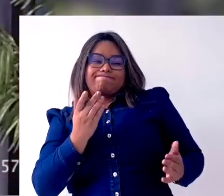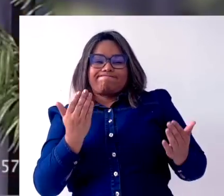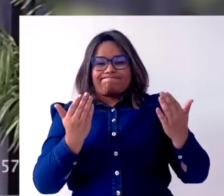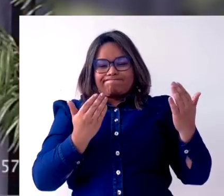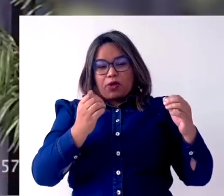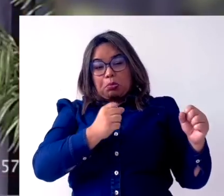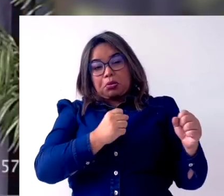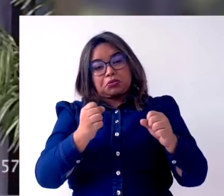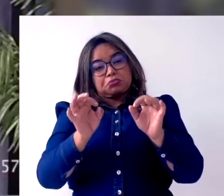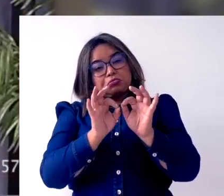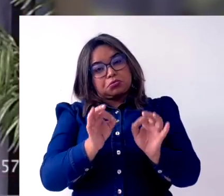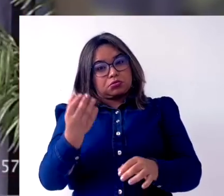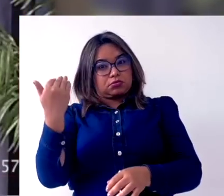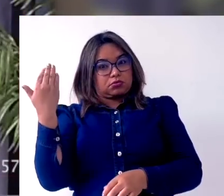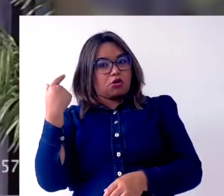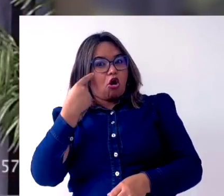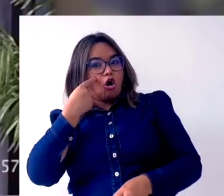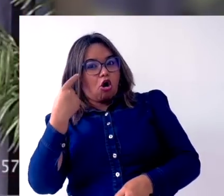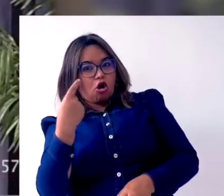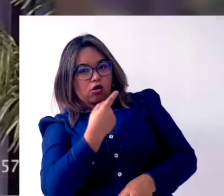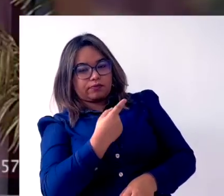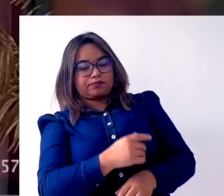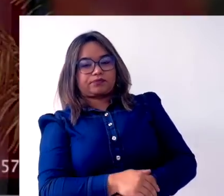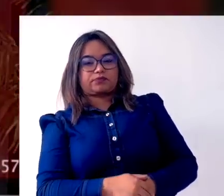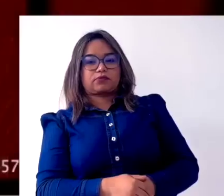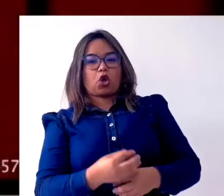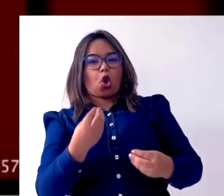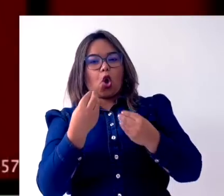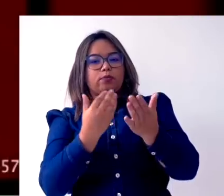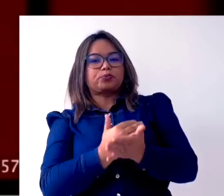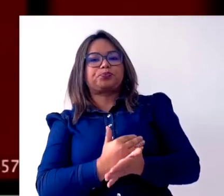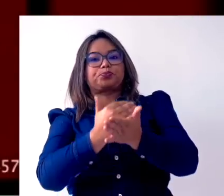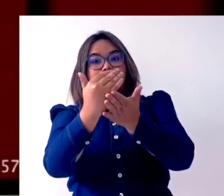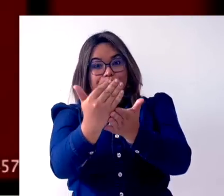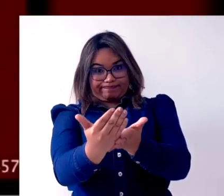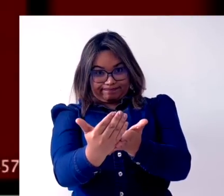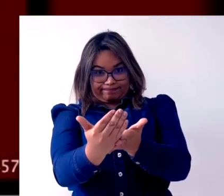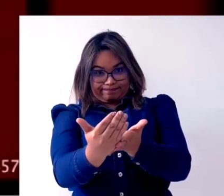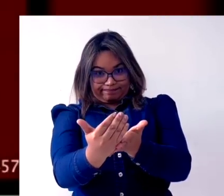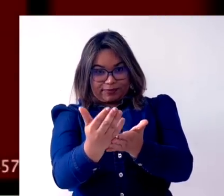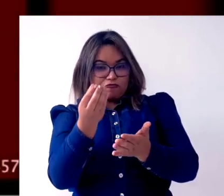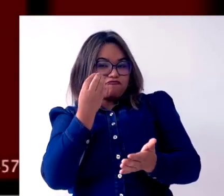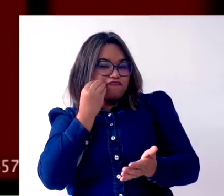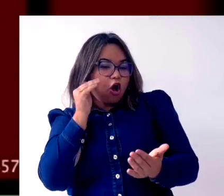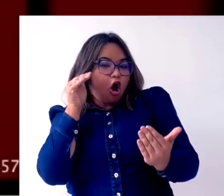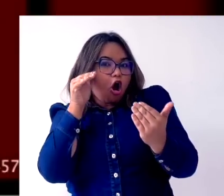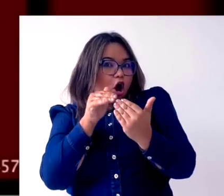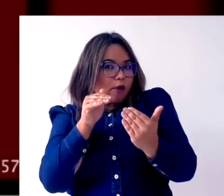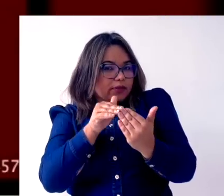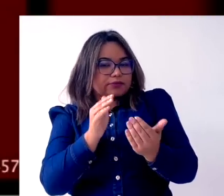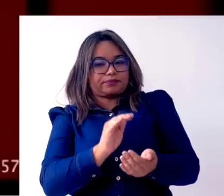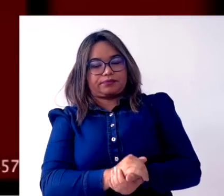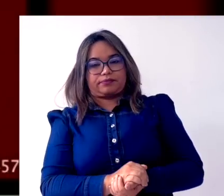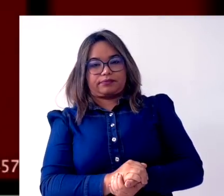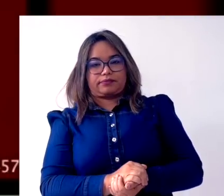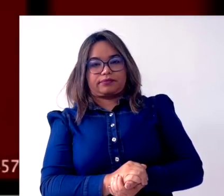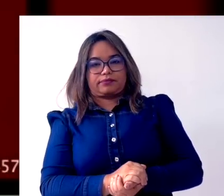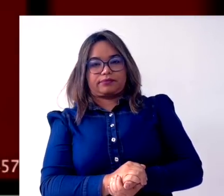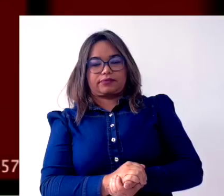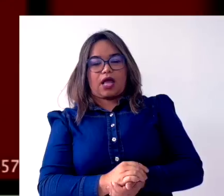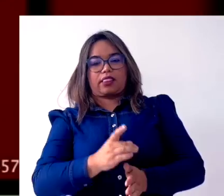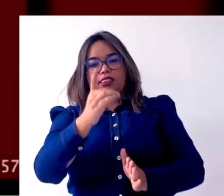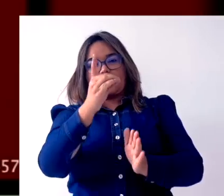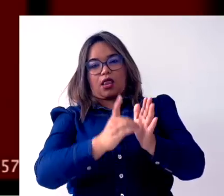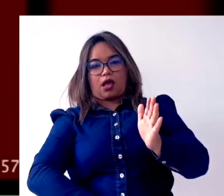poder insignificante. Vamos dar uma olhada no aparecimento dos Estados Unidos e vamos ver se ele se encaixa. A Declaração de Independência foi